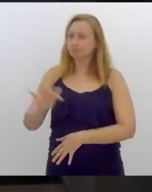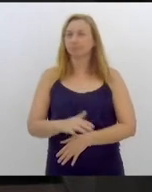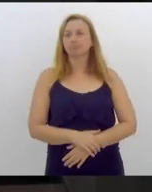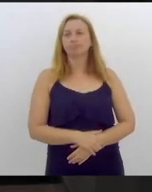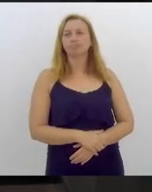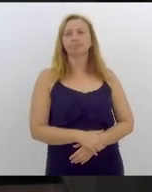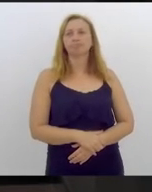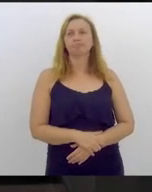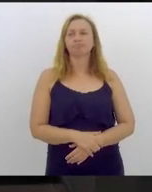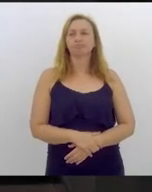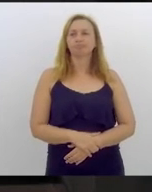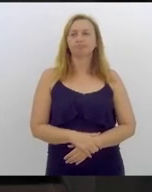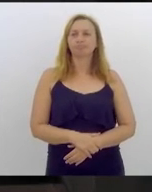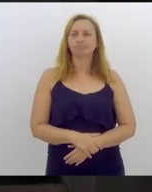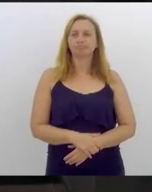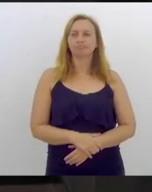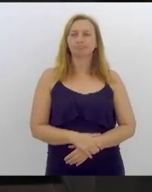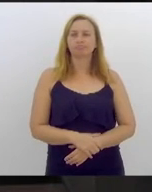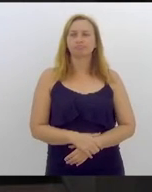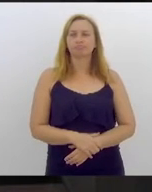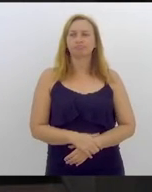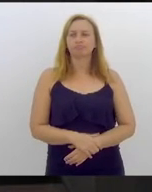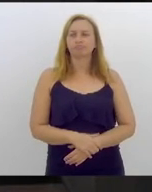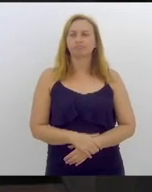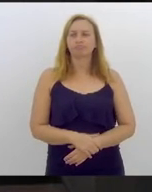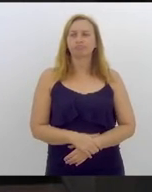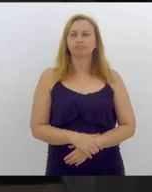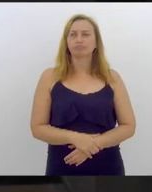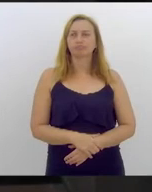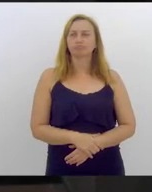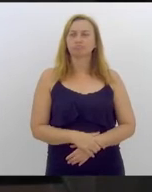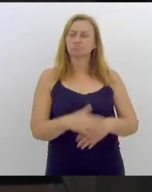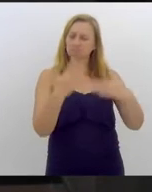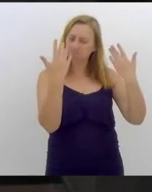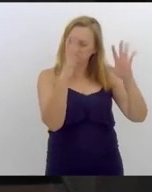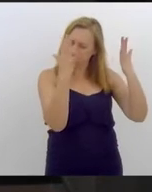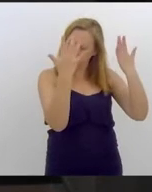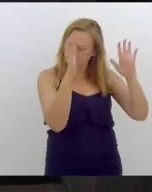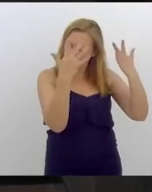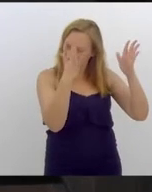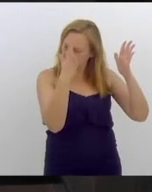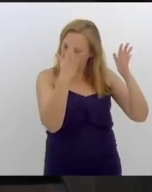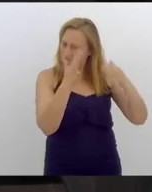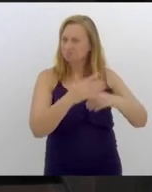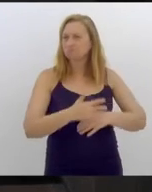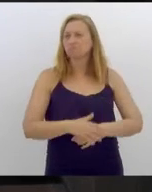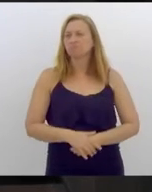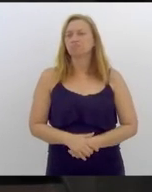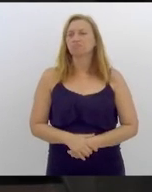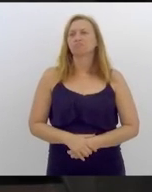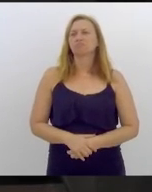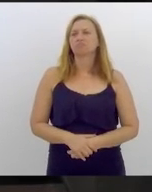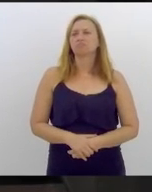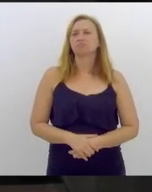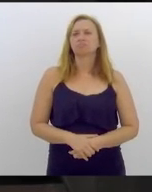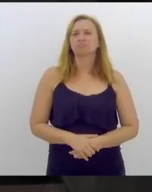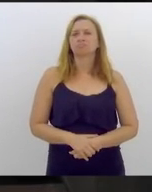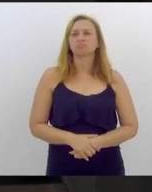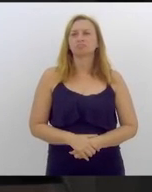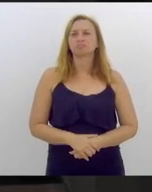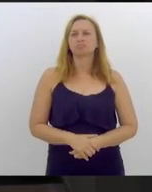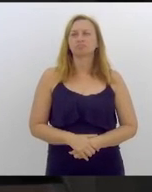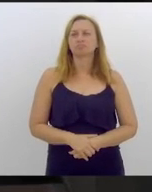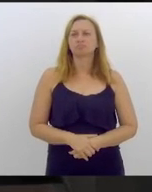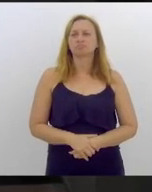cabe dois louvores o louvor de estarmos sentidos